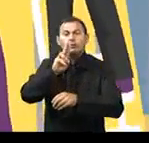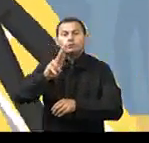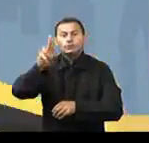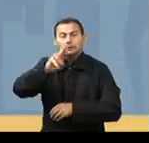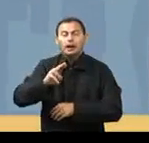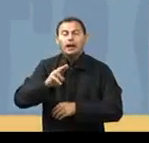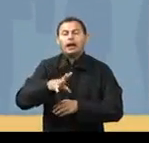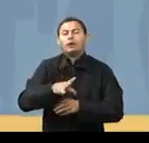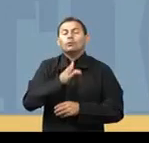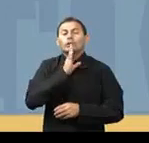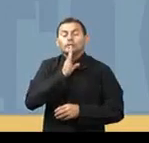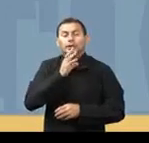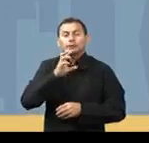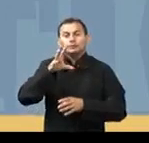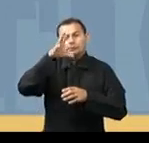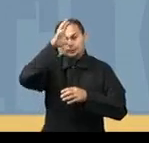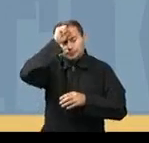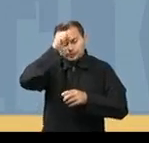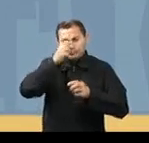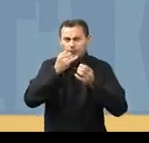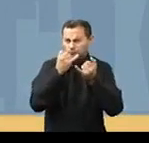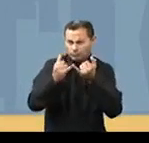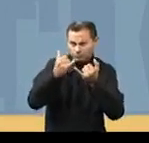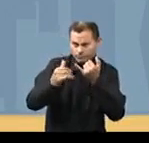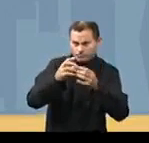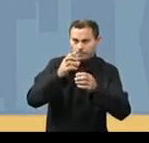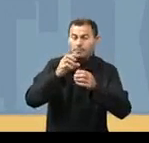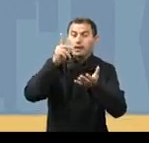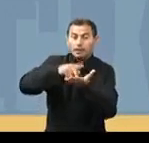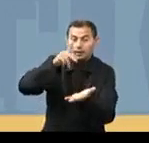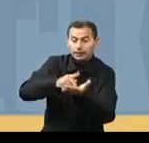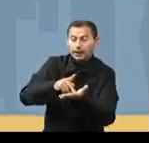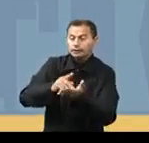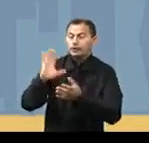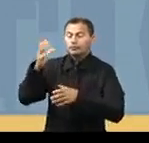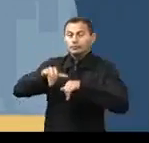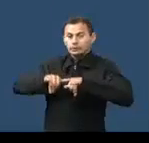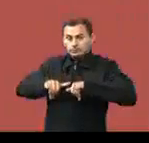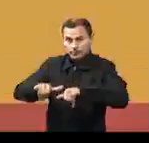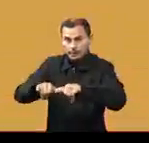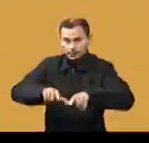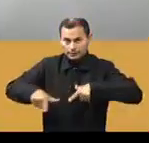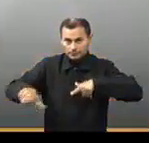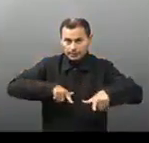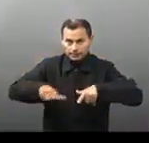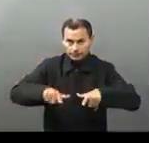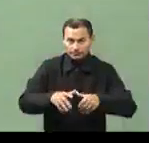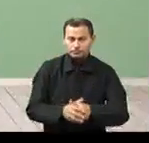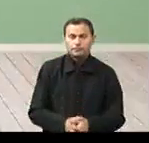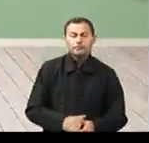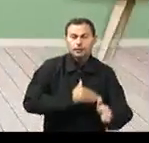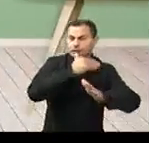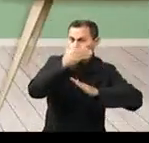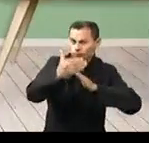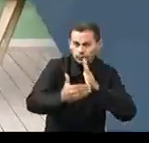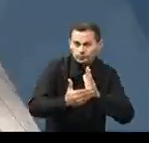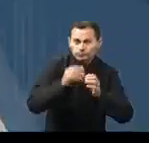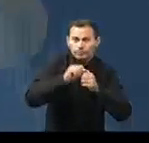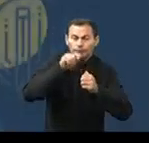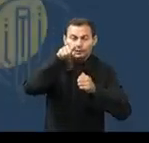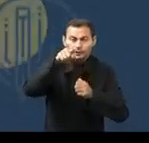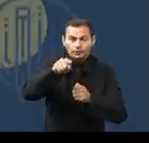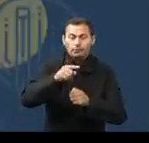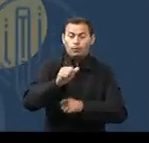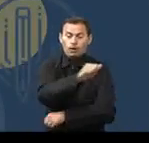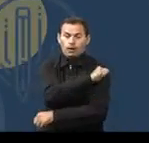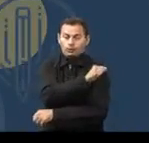fundamentos aprendidos em situações similares às da realidade do mercado de trabalho. Tudo isso faz de você um